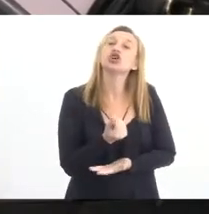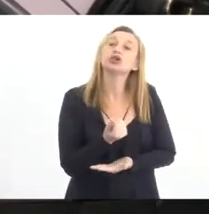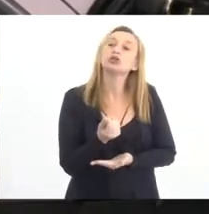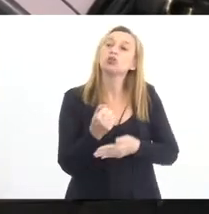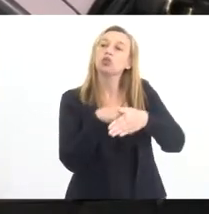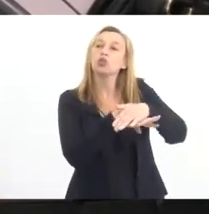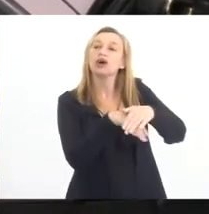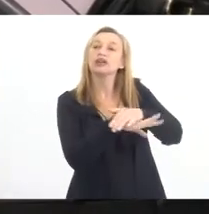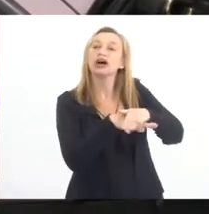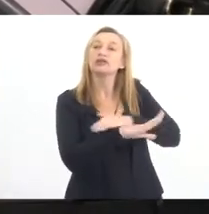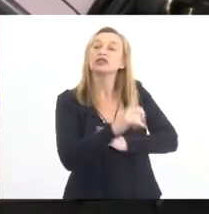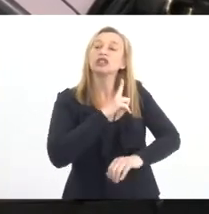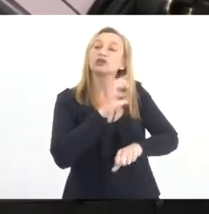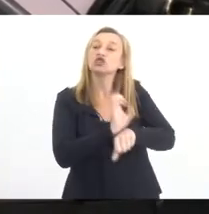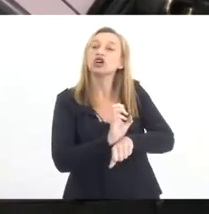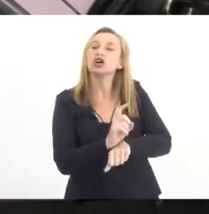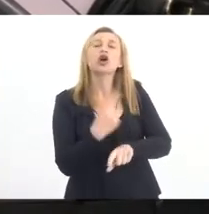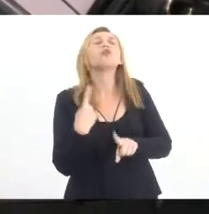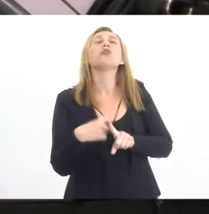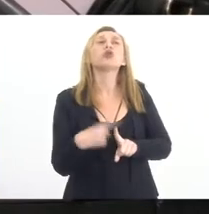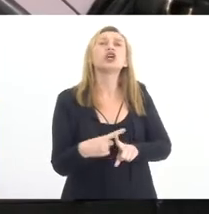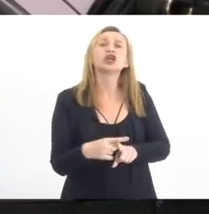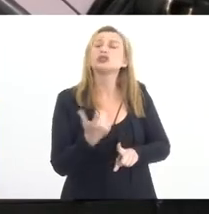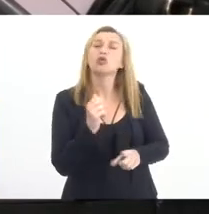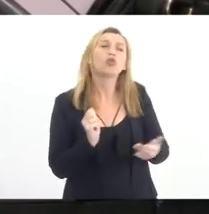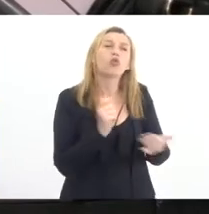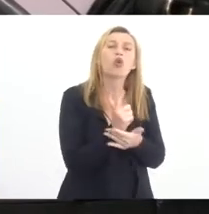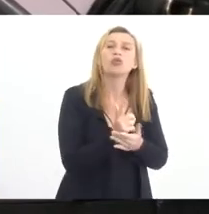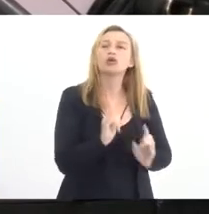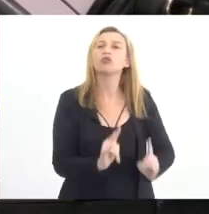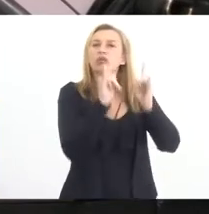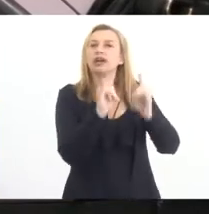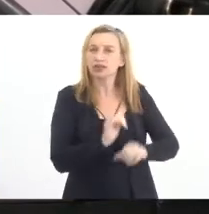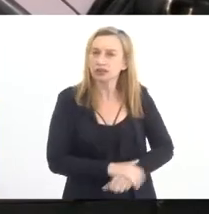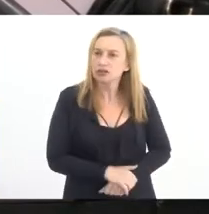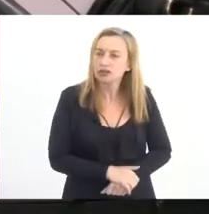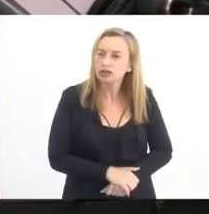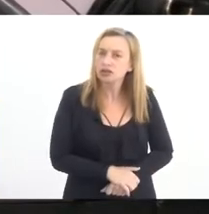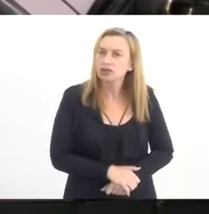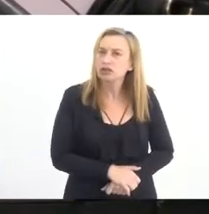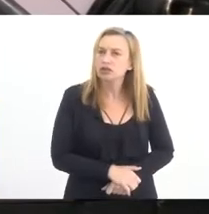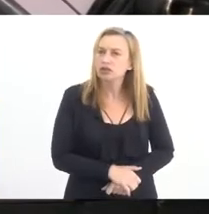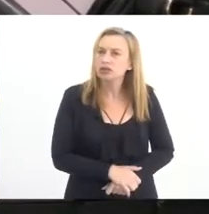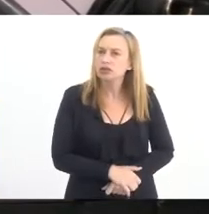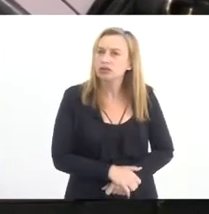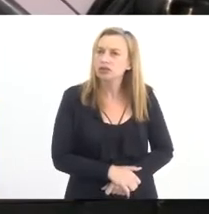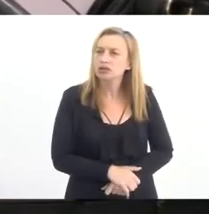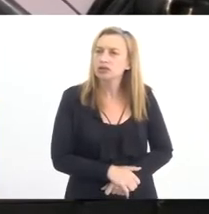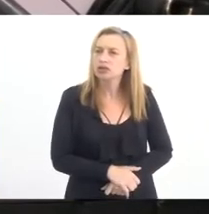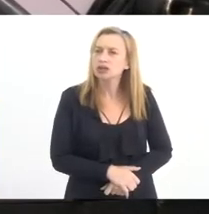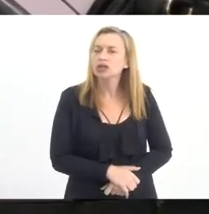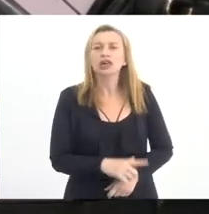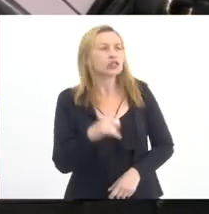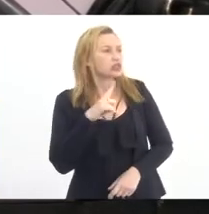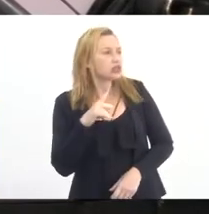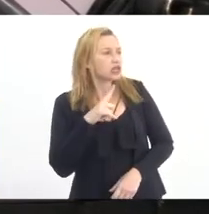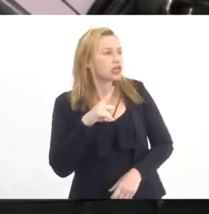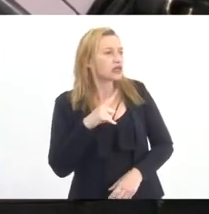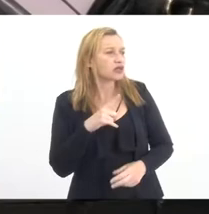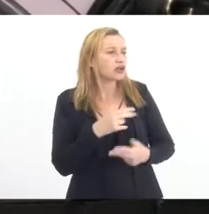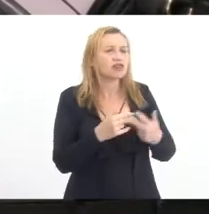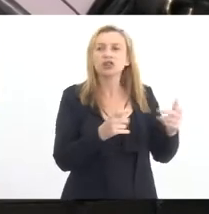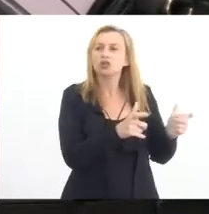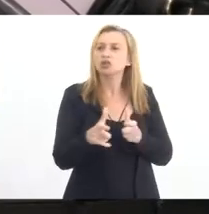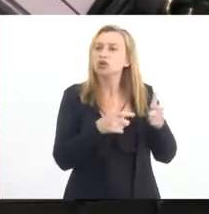caixa? Por que que não compra um prédio? Por que que não compra um prédio? Tem lá Moacir Bastos. Eu dei a